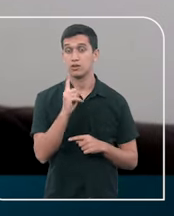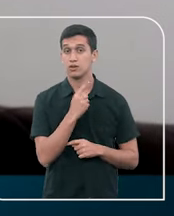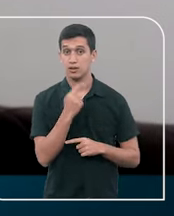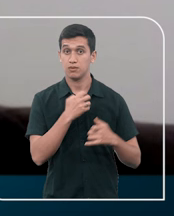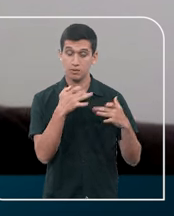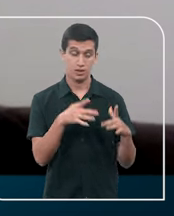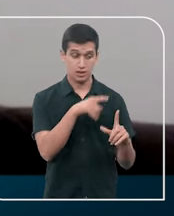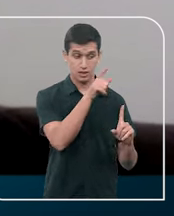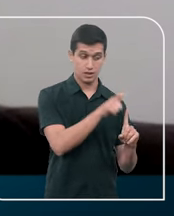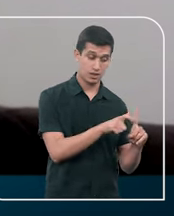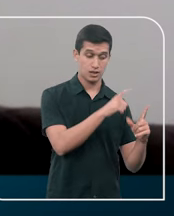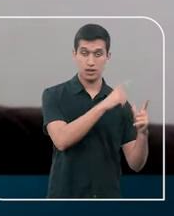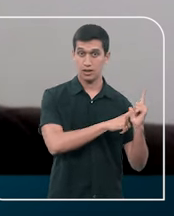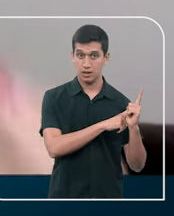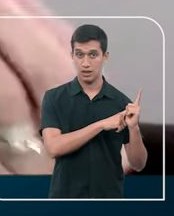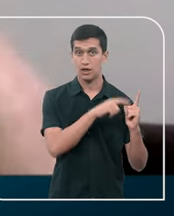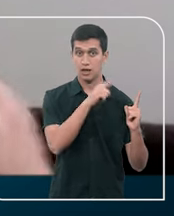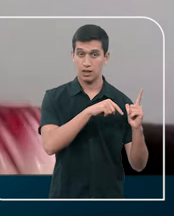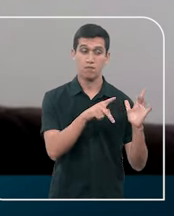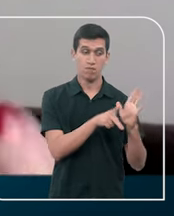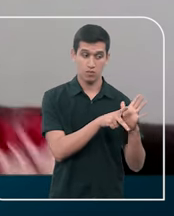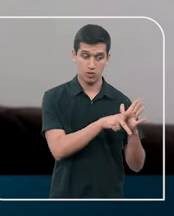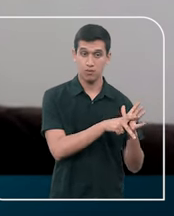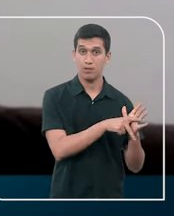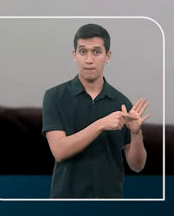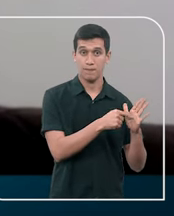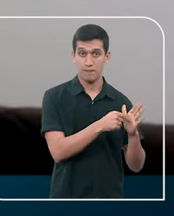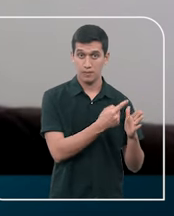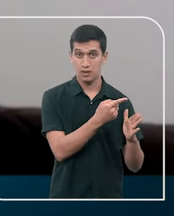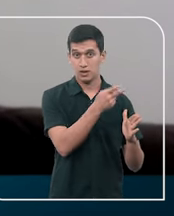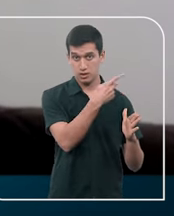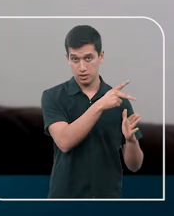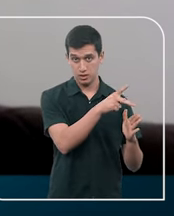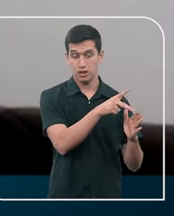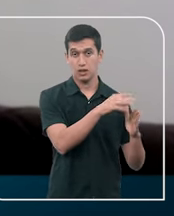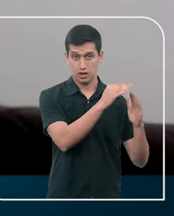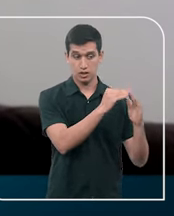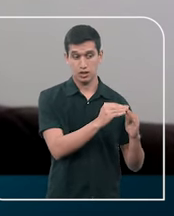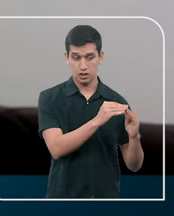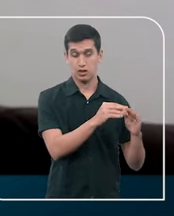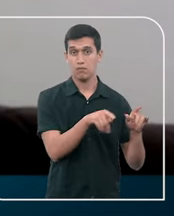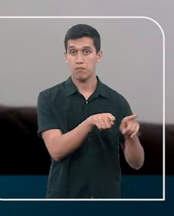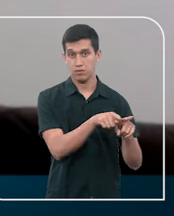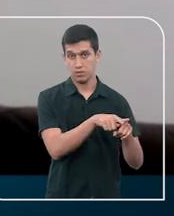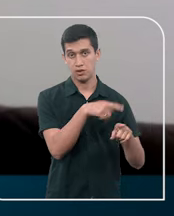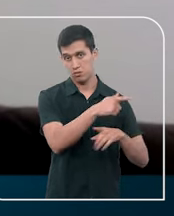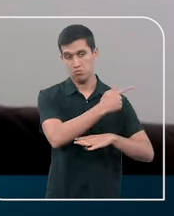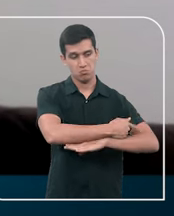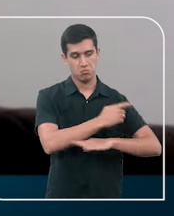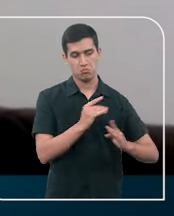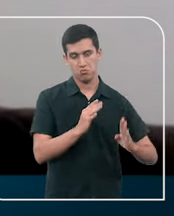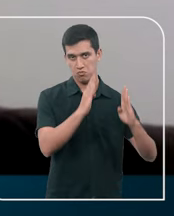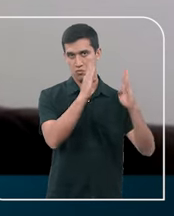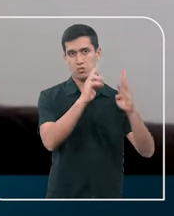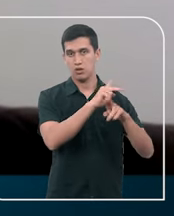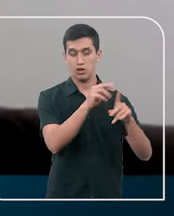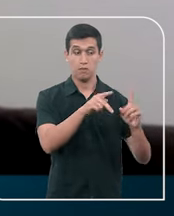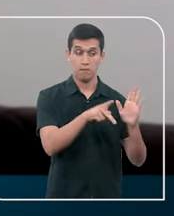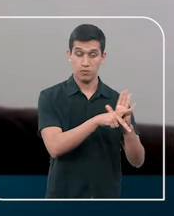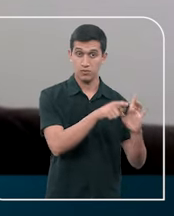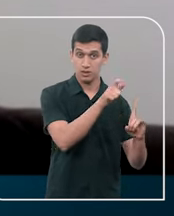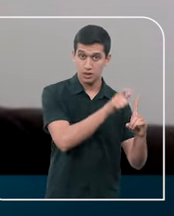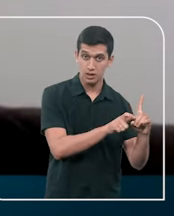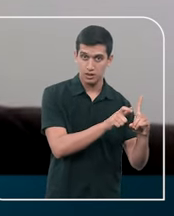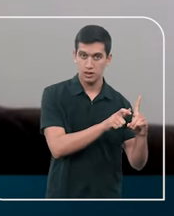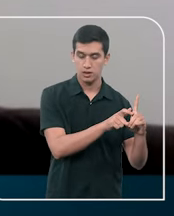inadimplente ele é proprietário da sua primeiro da sua unidade privativa mas qu proprietário das partes comuns estamos falando de um